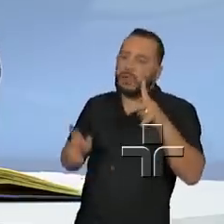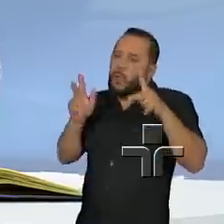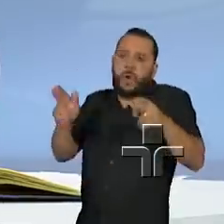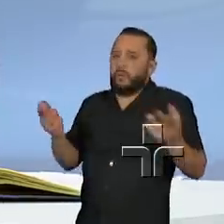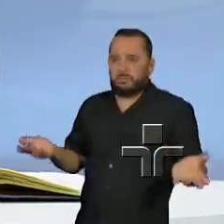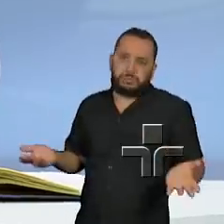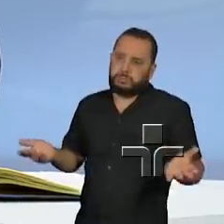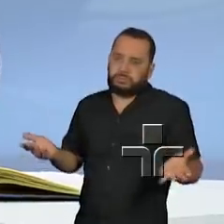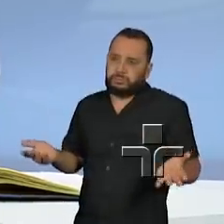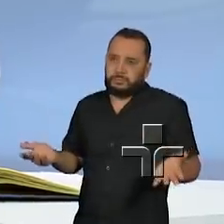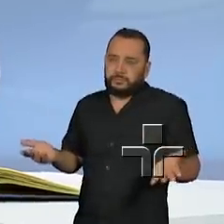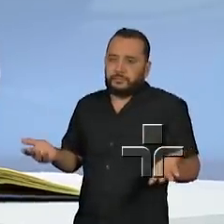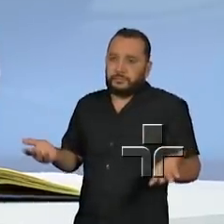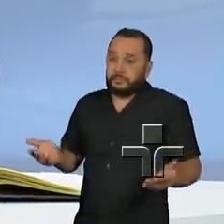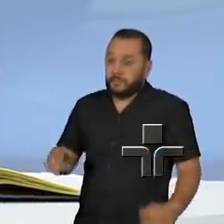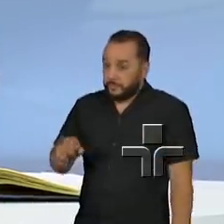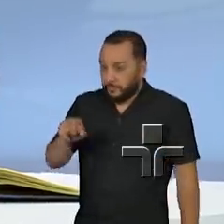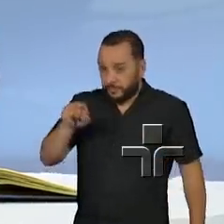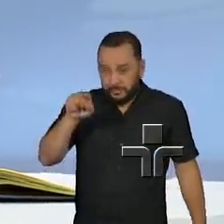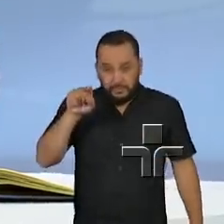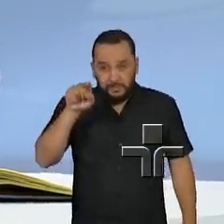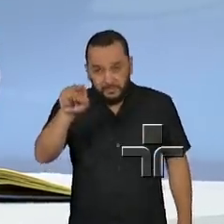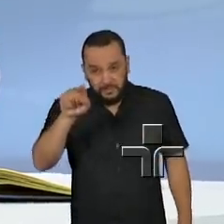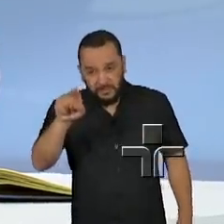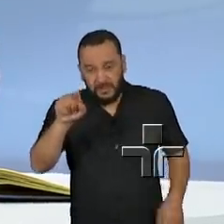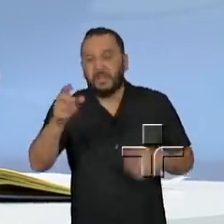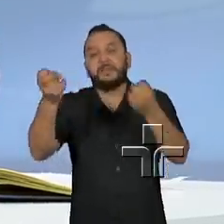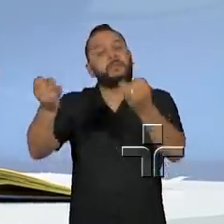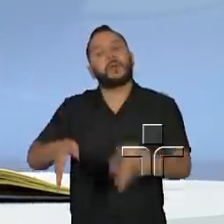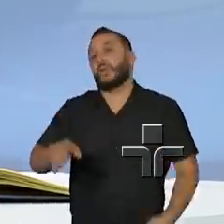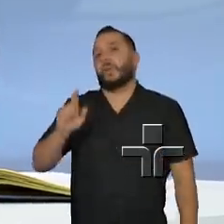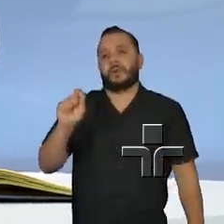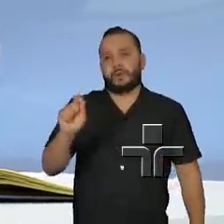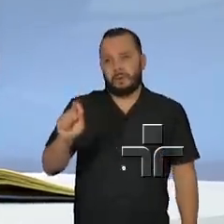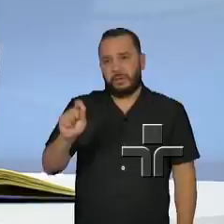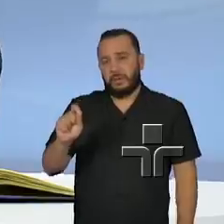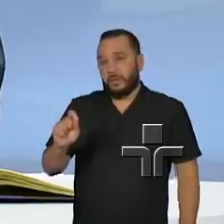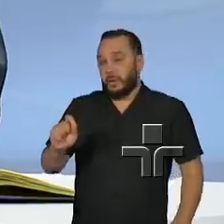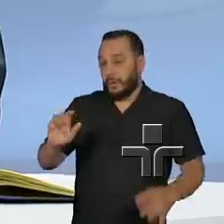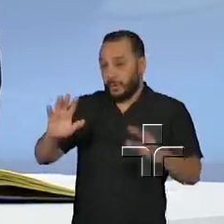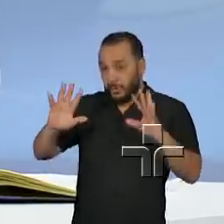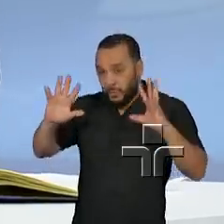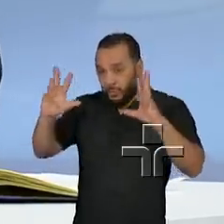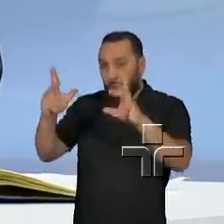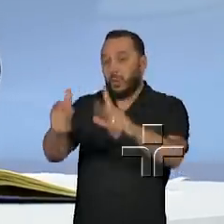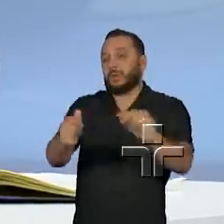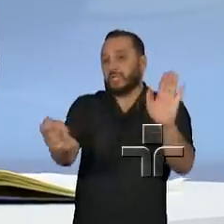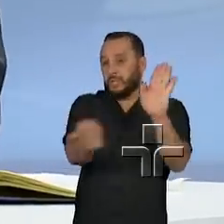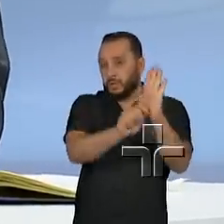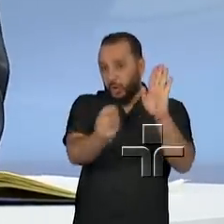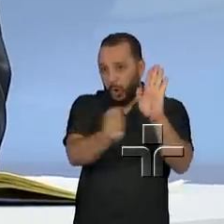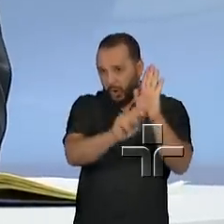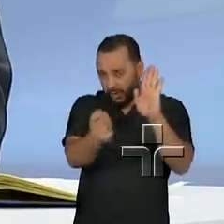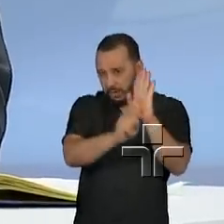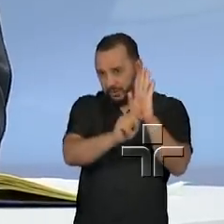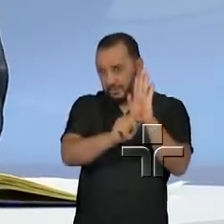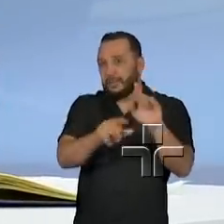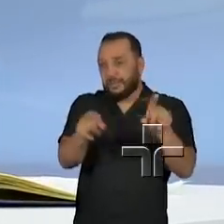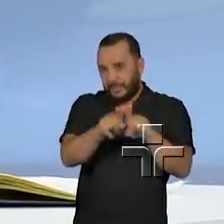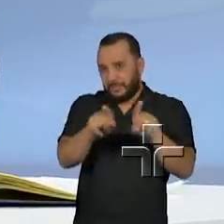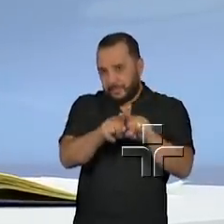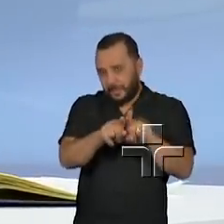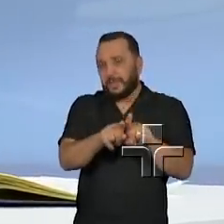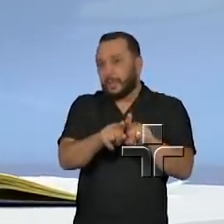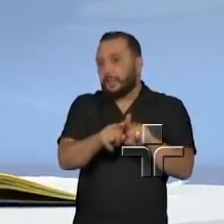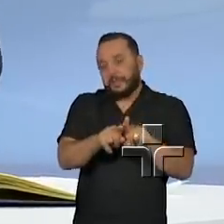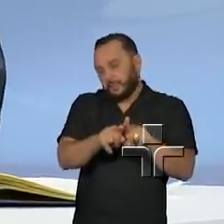você vai um pouco mais longe. Diz que todas as drogas, incluindo as mais pesadas, elas deveriam